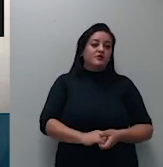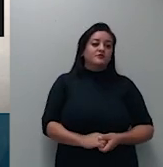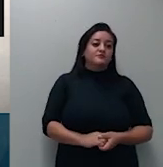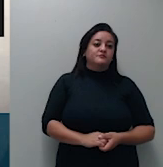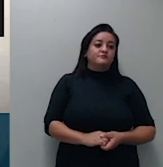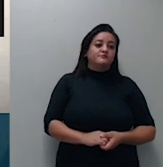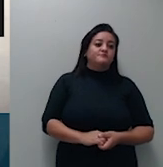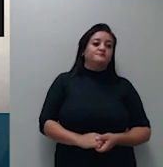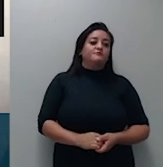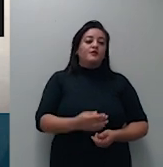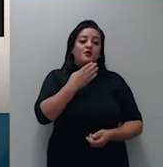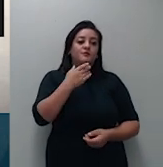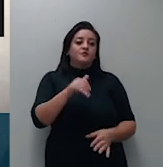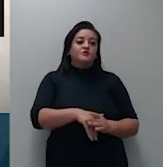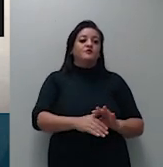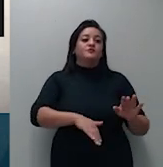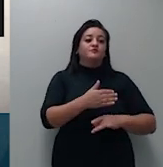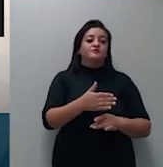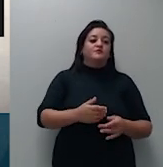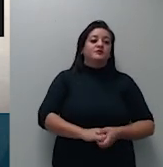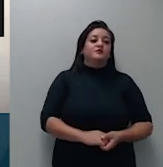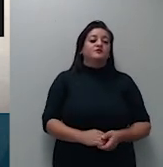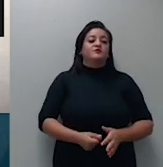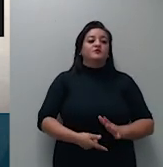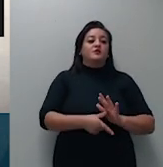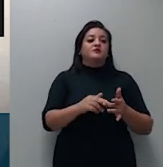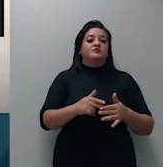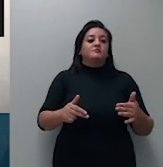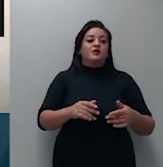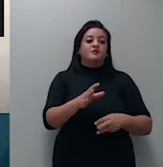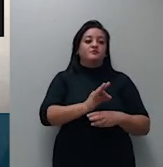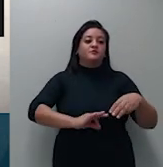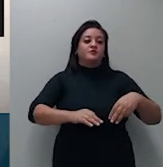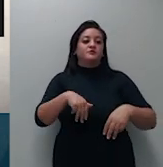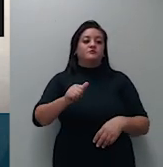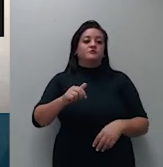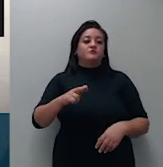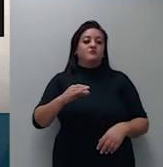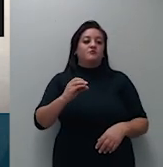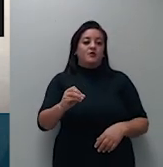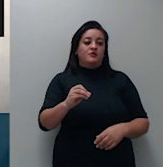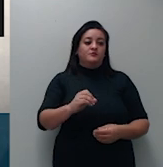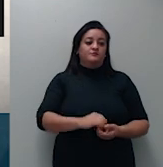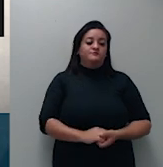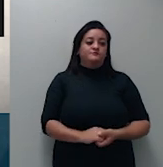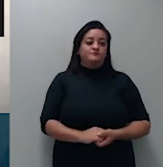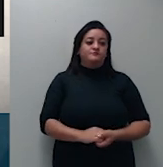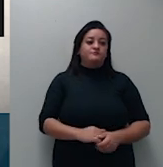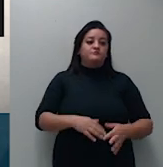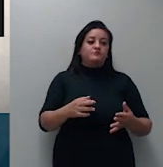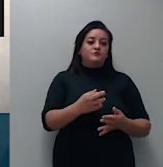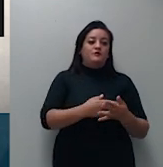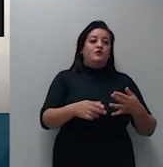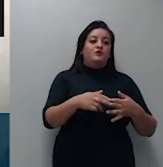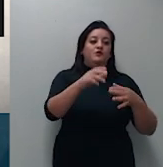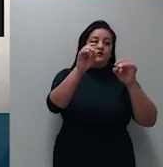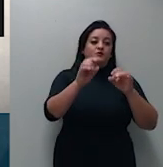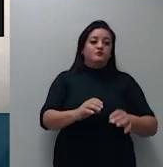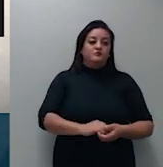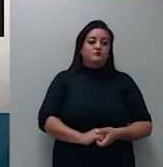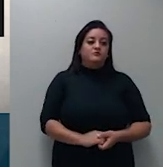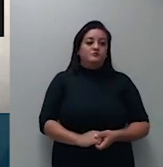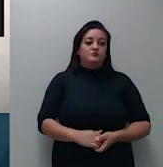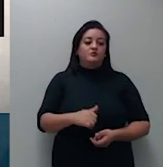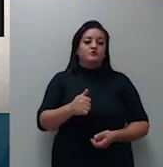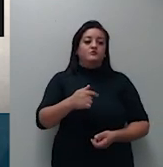doutor advogado e pediu Vista antecipada o ministro marco buzzi quanto ao recurso